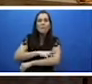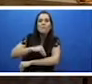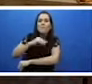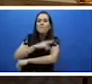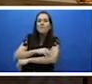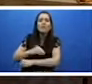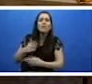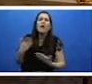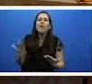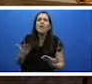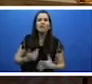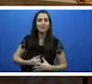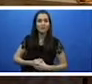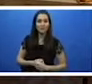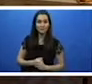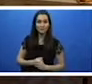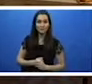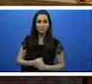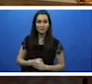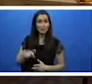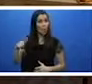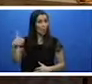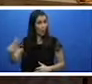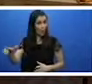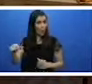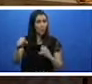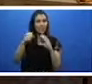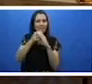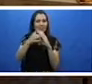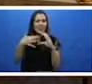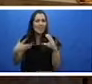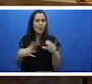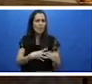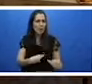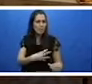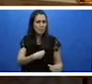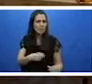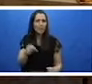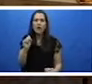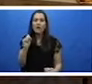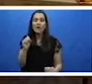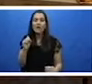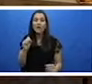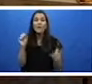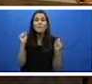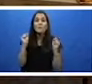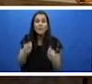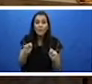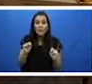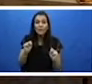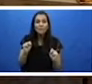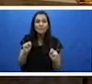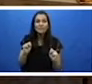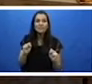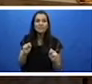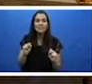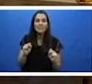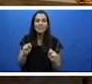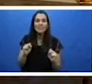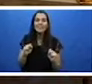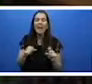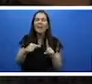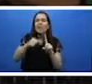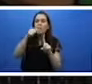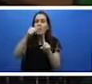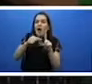Olha só. Outra característica comum aos mamíferos é que eles são capazes de manter constante